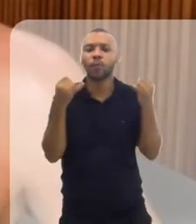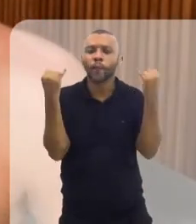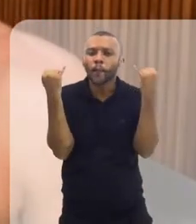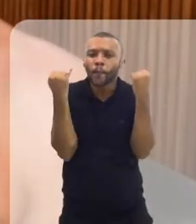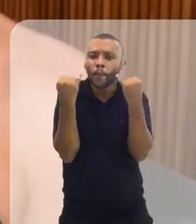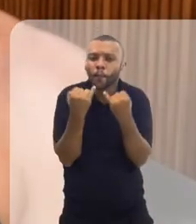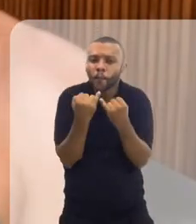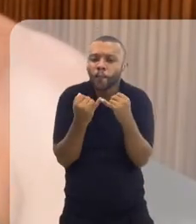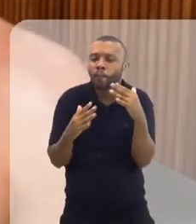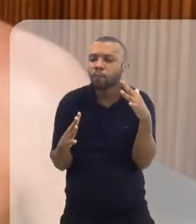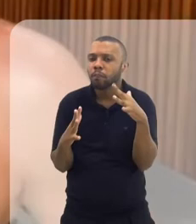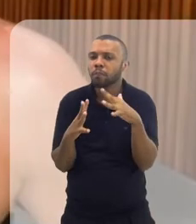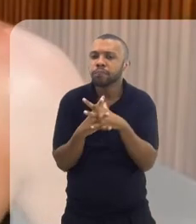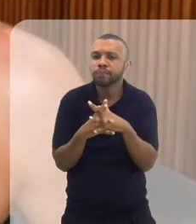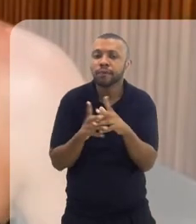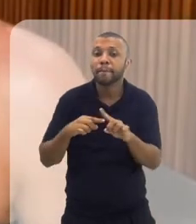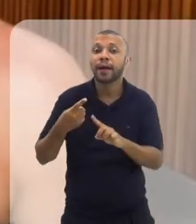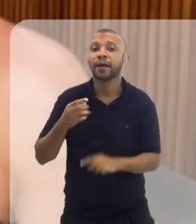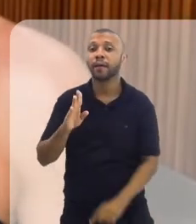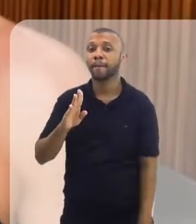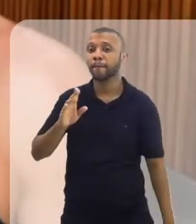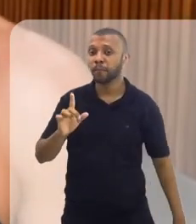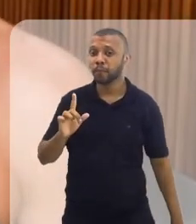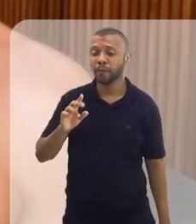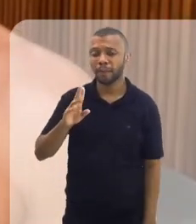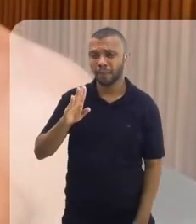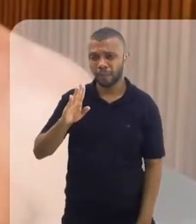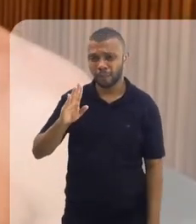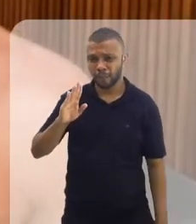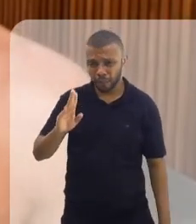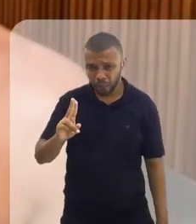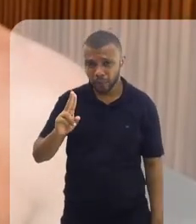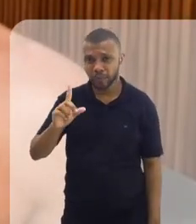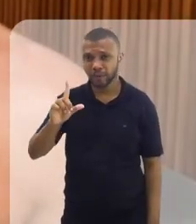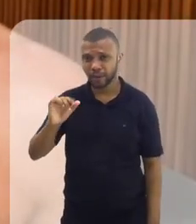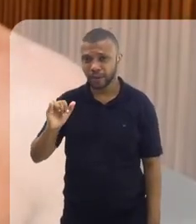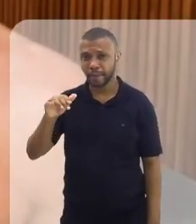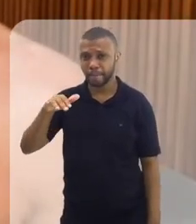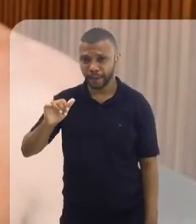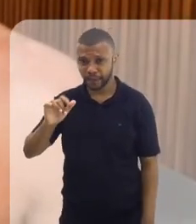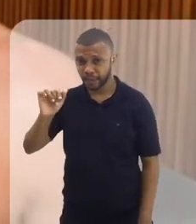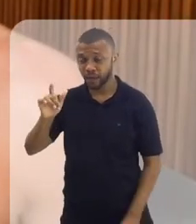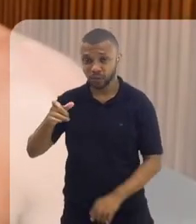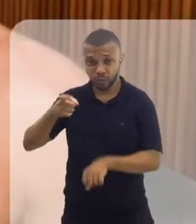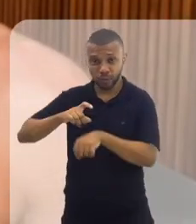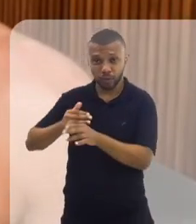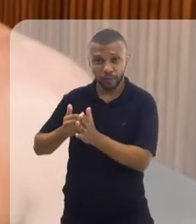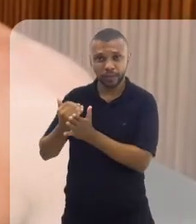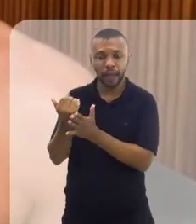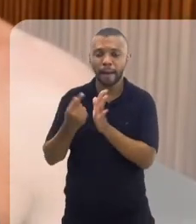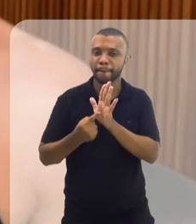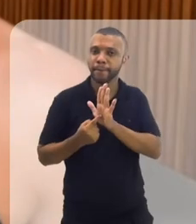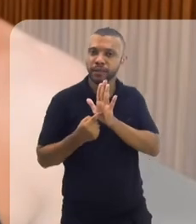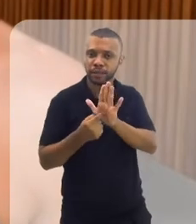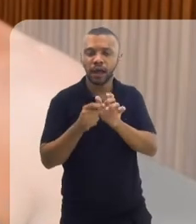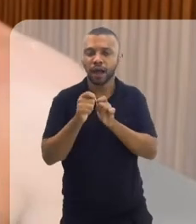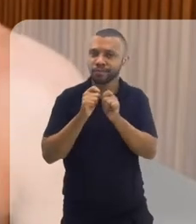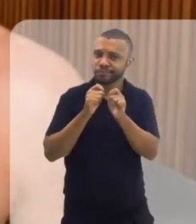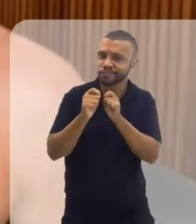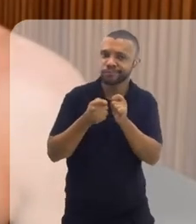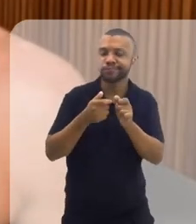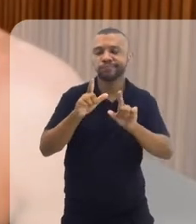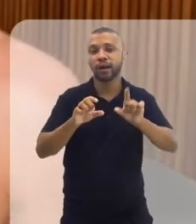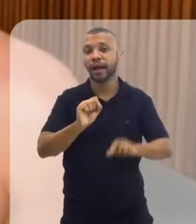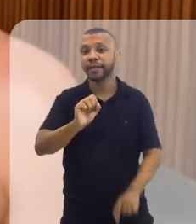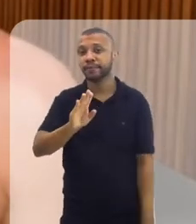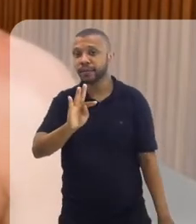Um estudo sobre anorexia e bulimia. Assim que eu comecei a apresentar o jornal do SBT Brasil